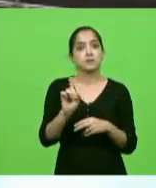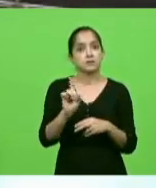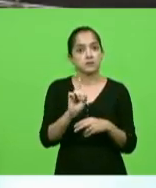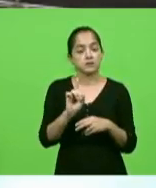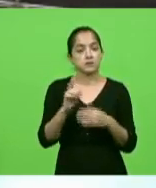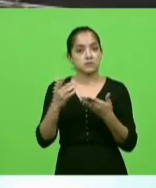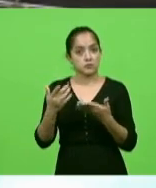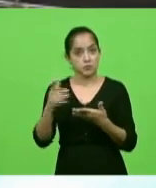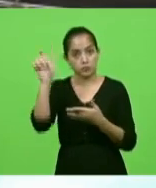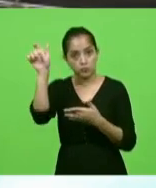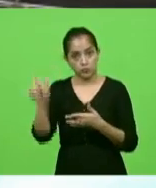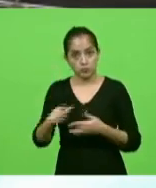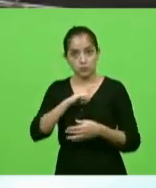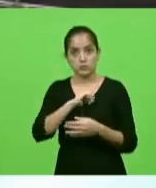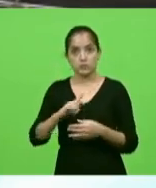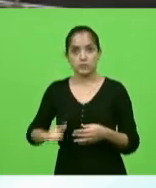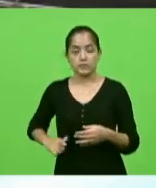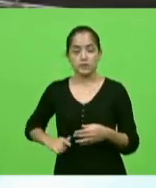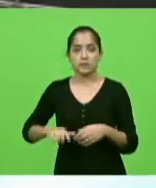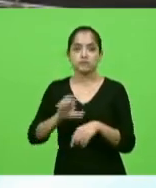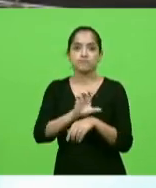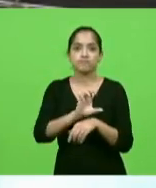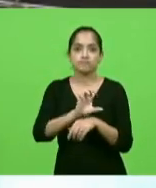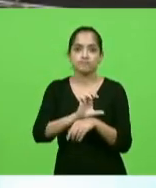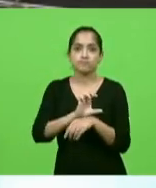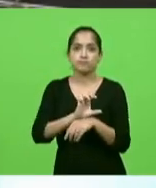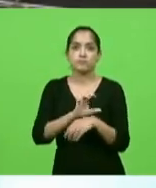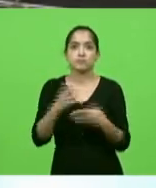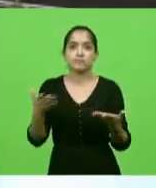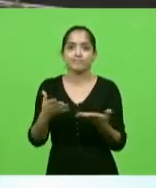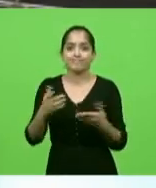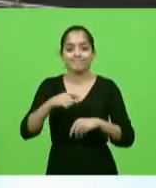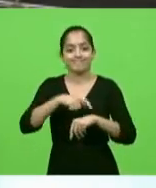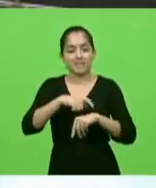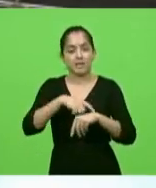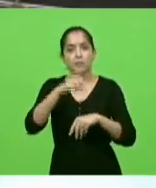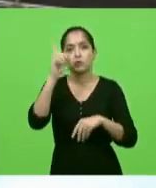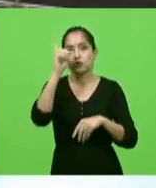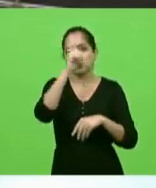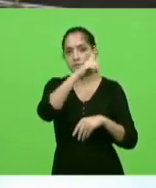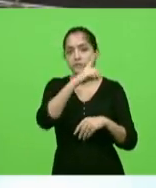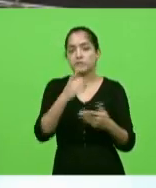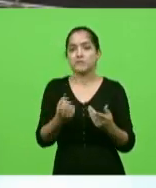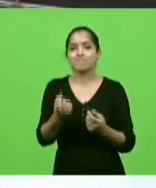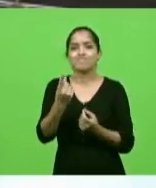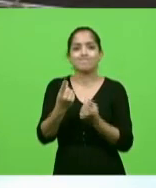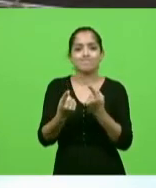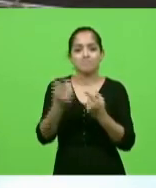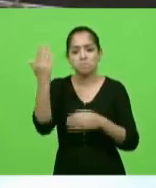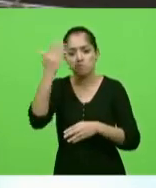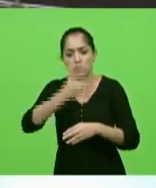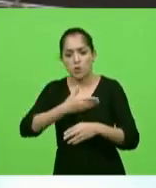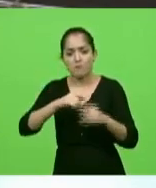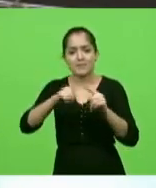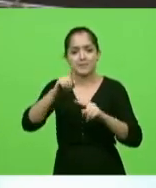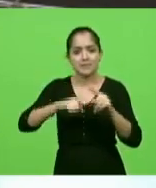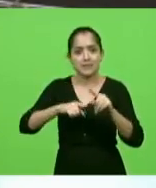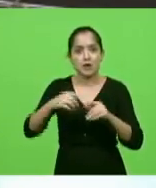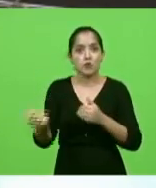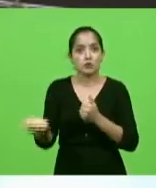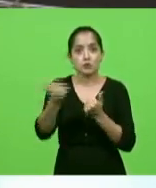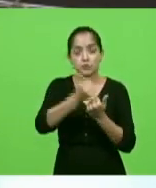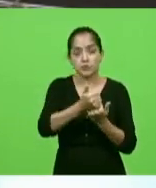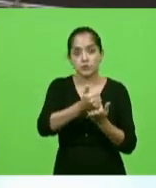responsabilização do governador de sala Vivemos em tempos estranhos que a prova real e material eh